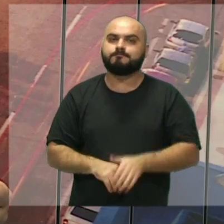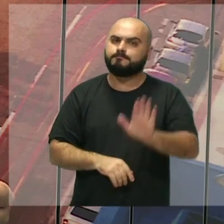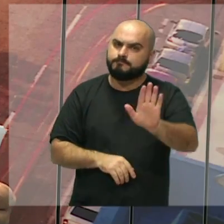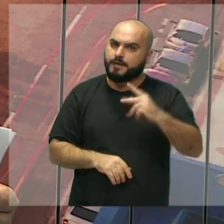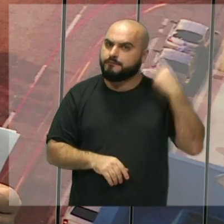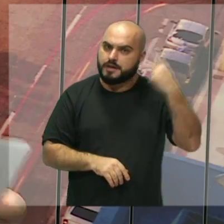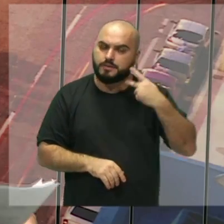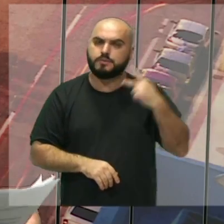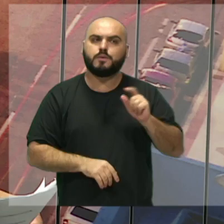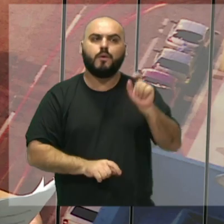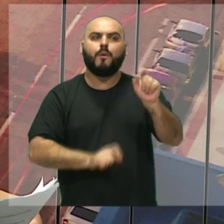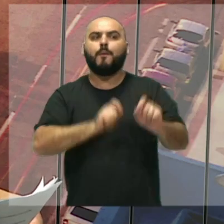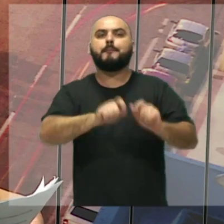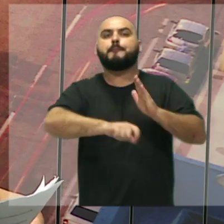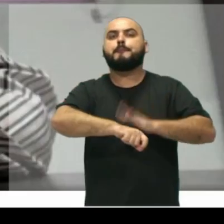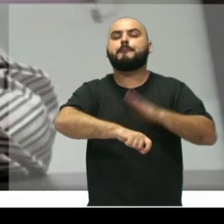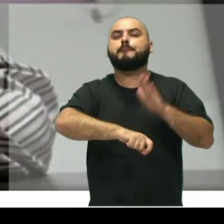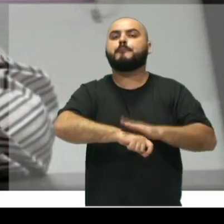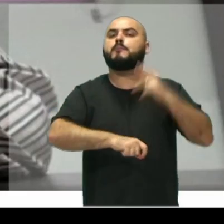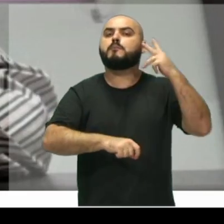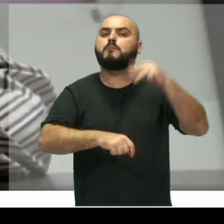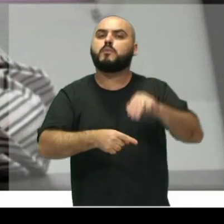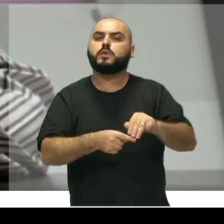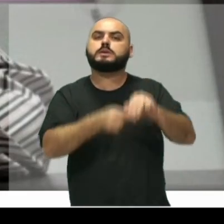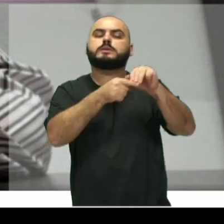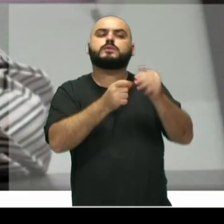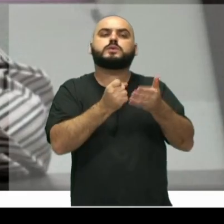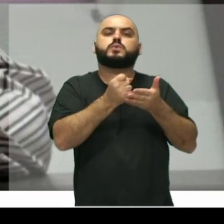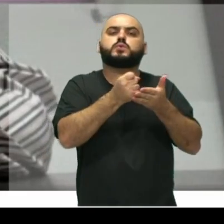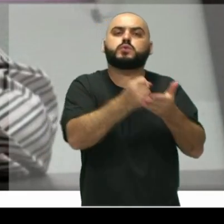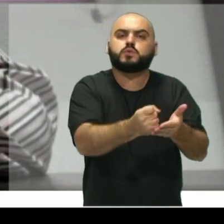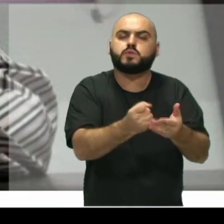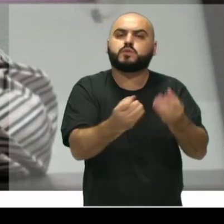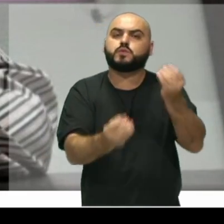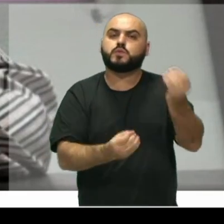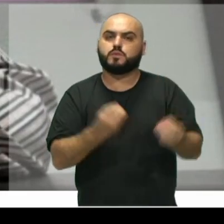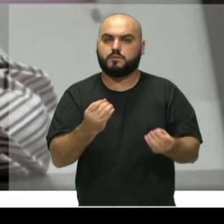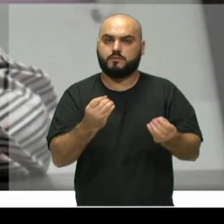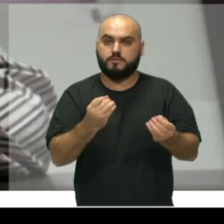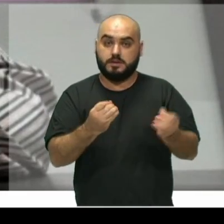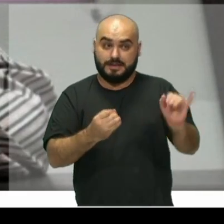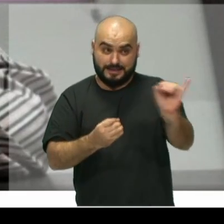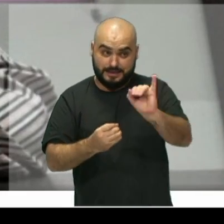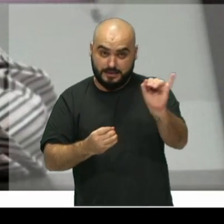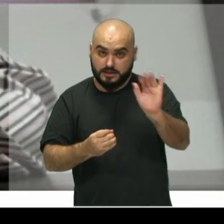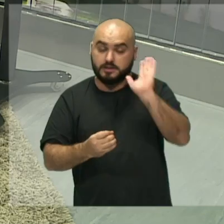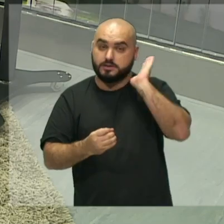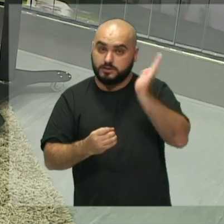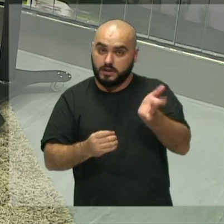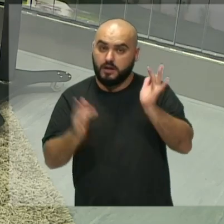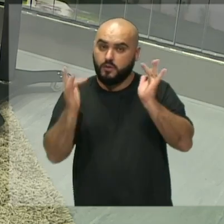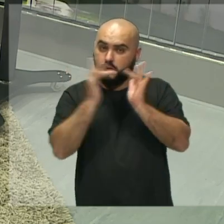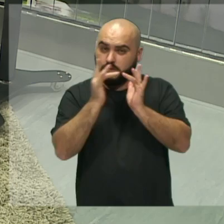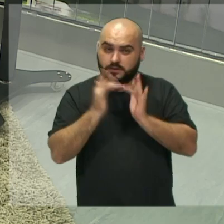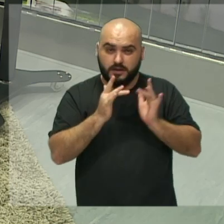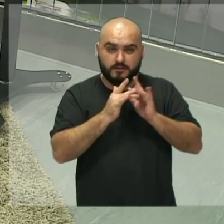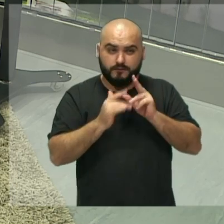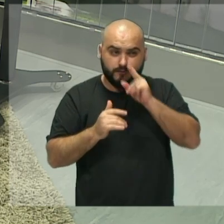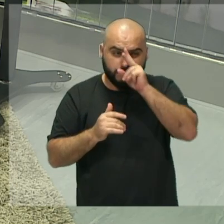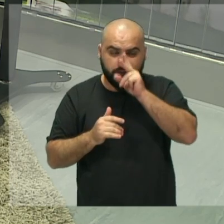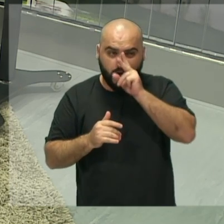mais que o município pode fazer? Porque Itajaí já é um município que celebra bastante convênios com essas